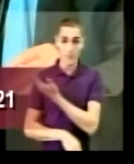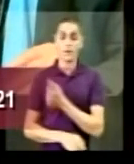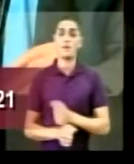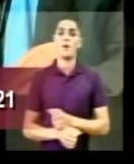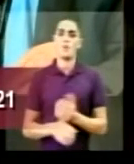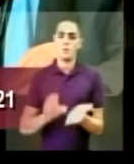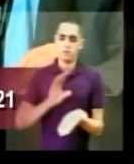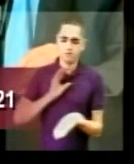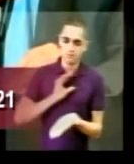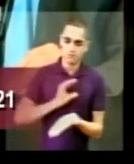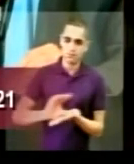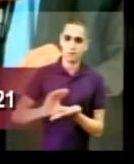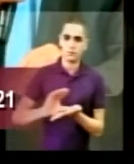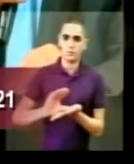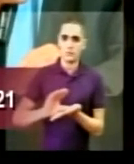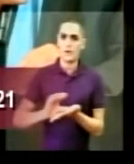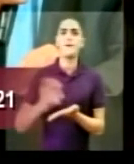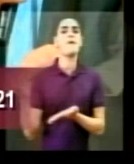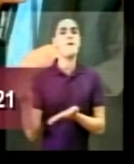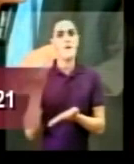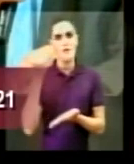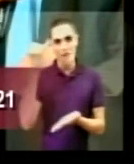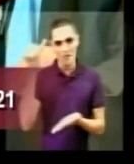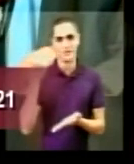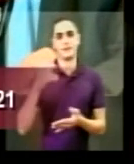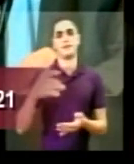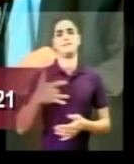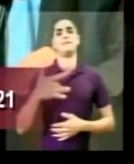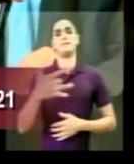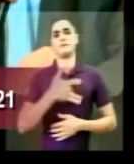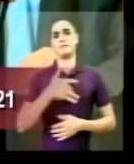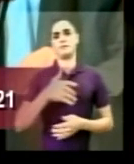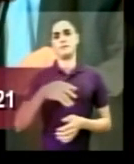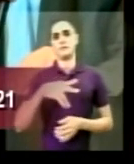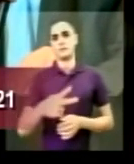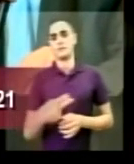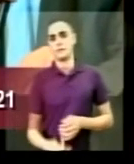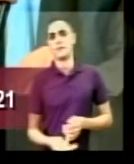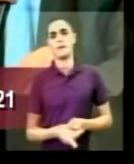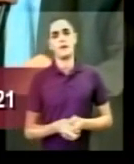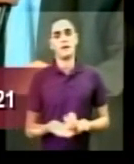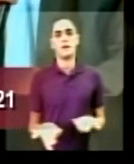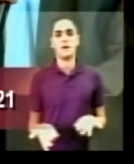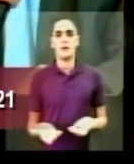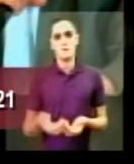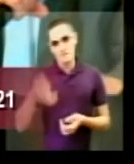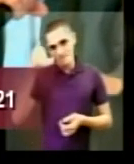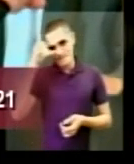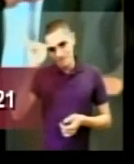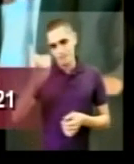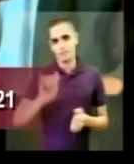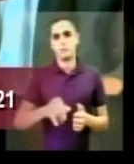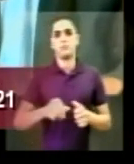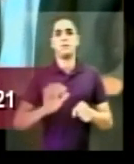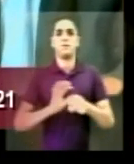investimento muito importante para a saúde de Rio Preto, no sentido de combater a